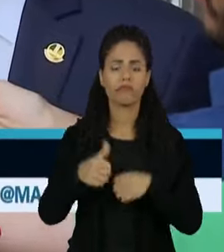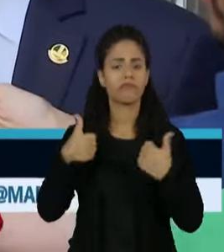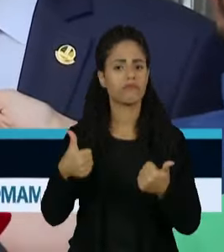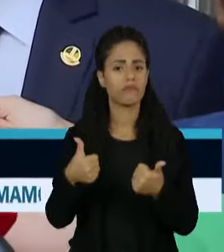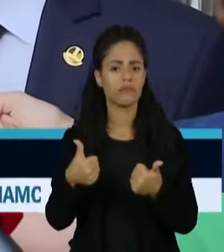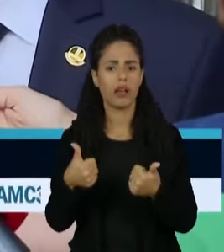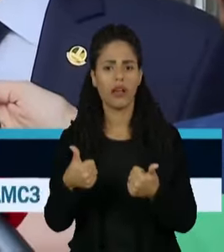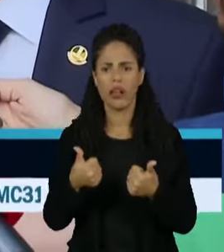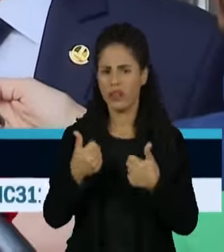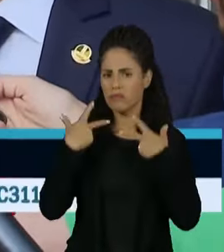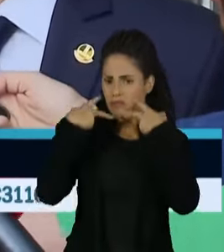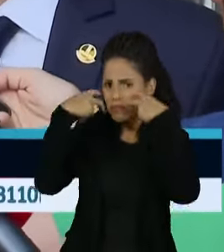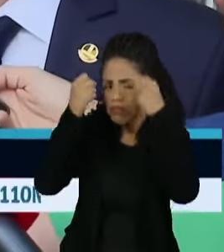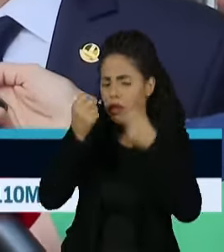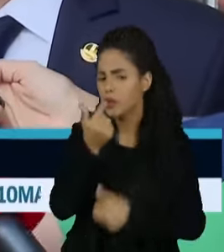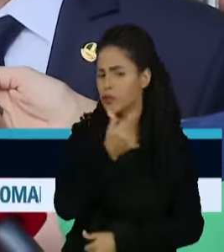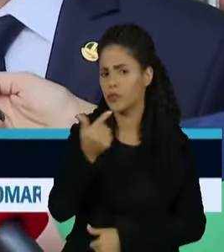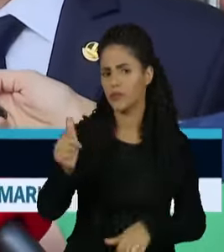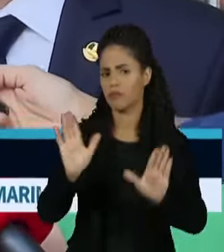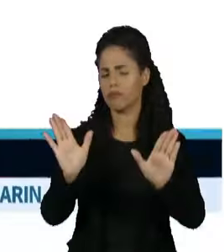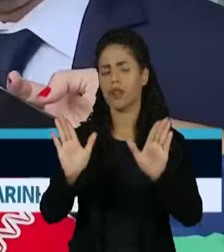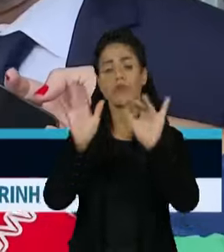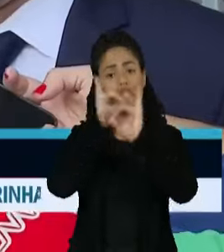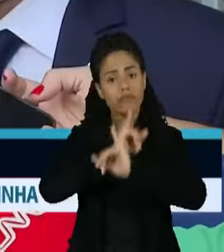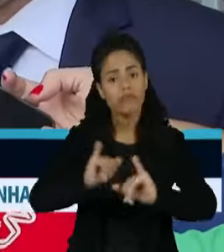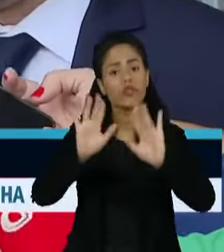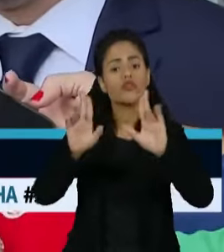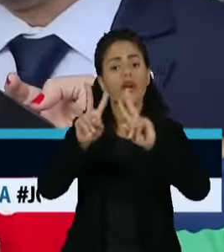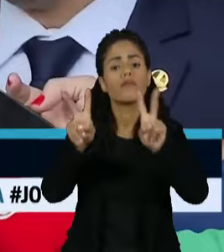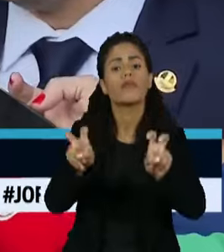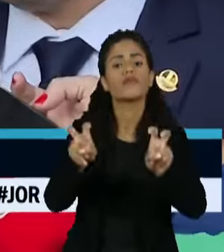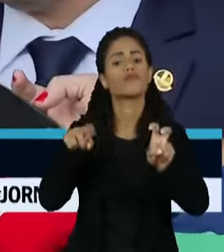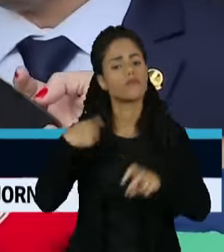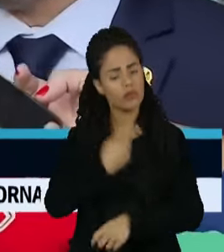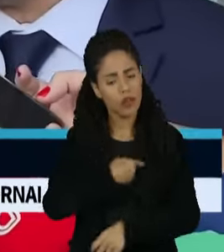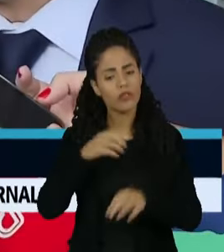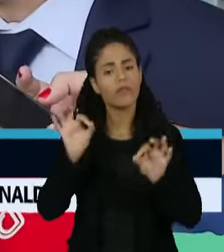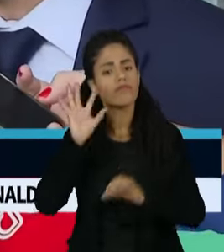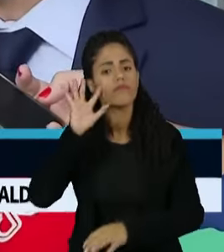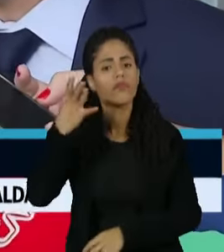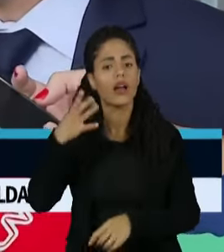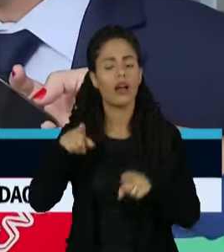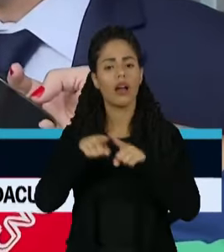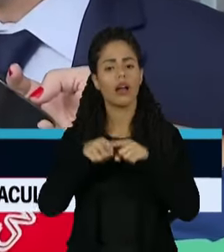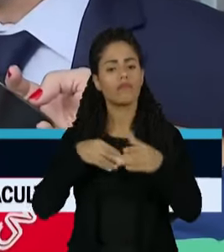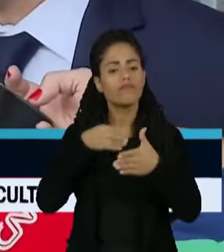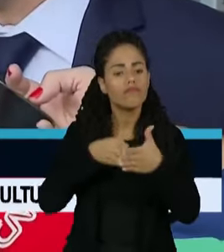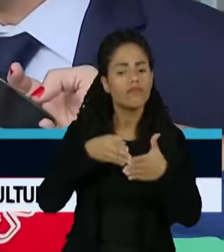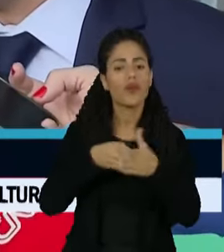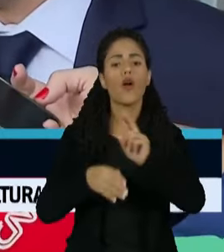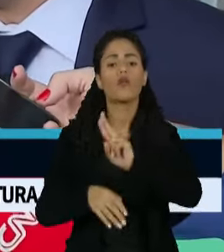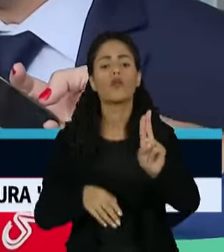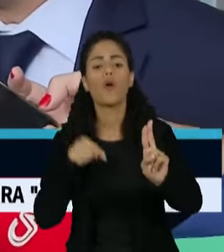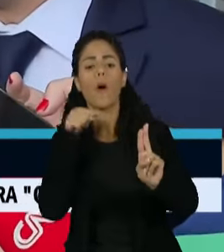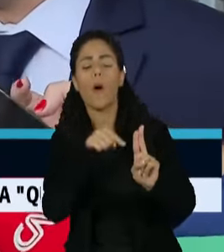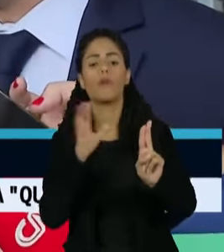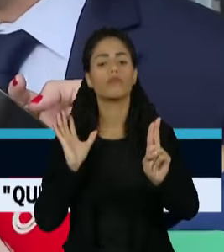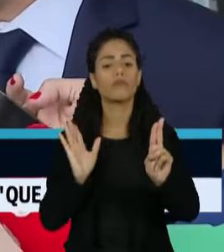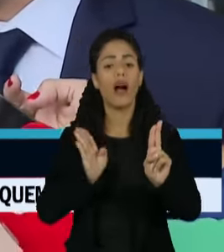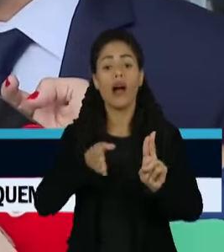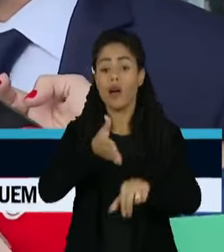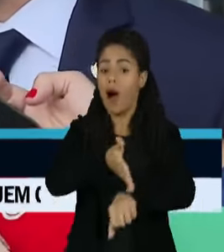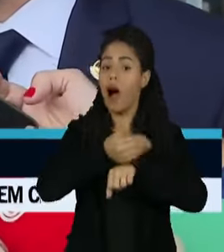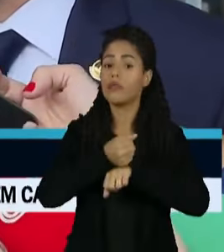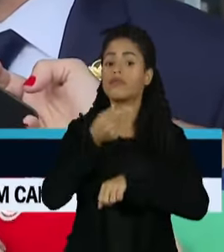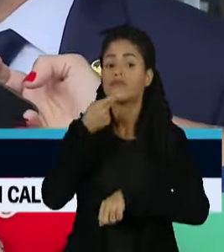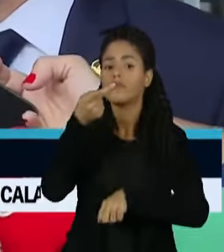nenhum constrangimento. O assunto foi esse que ele tratou. Se nós tínhamos alguma restrição, algum possível nome, antes que falassem qualquer